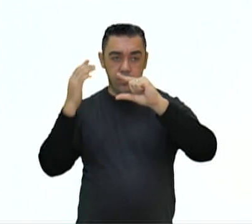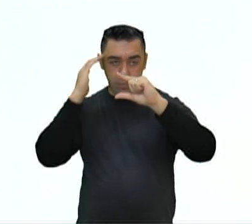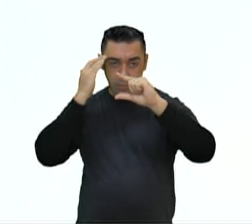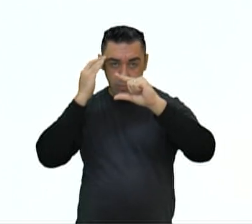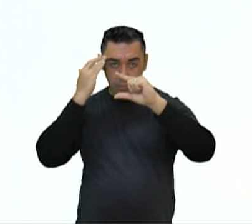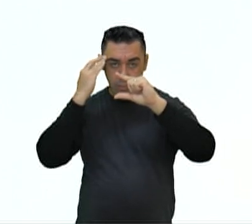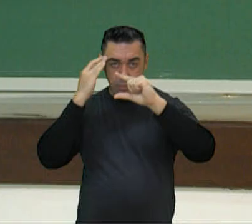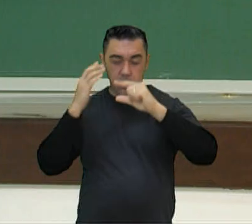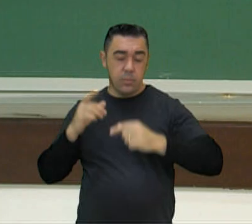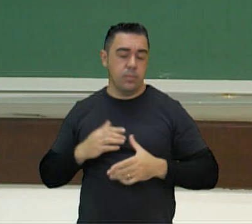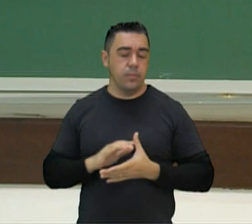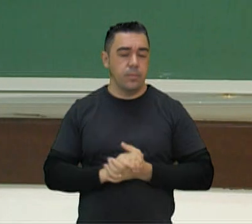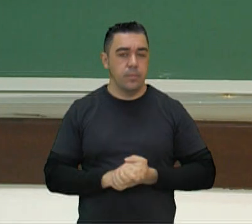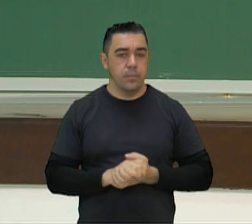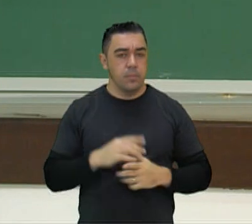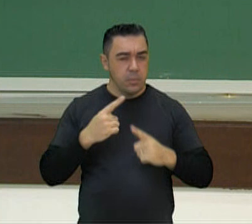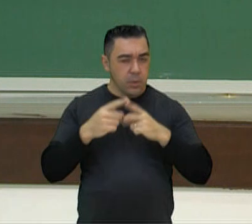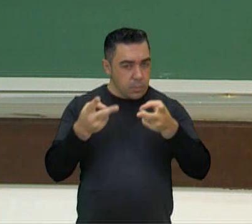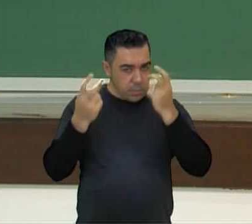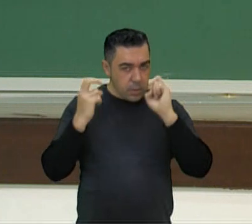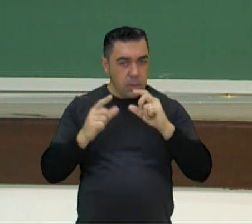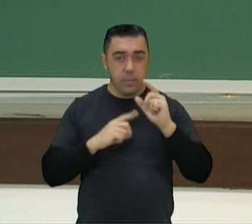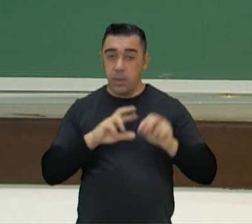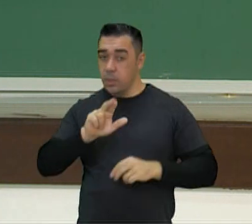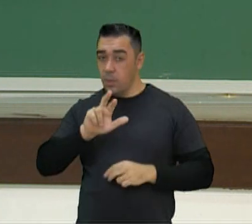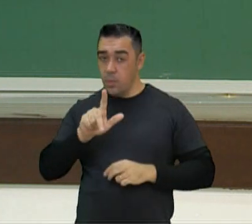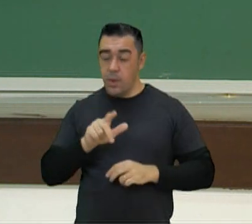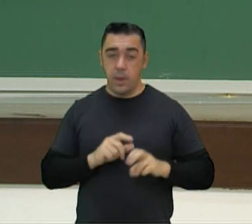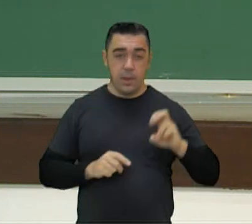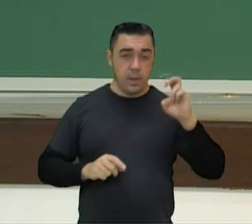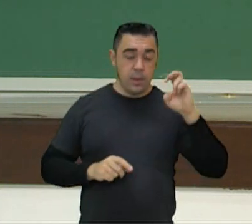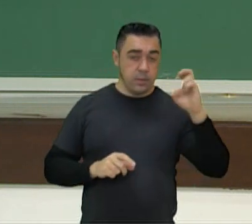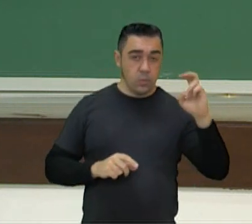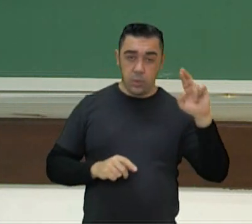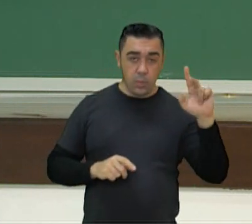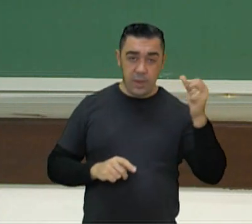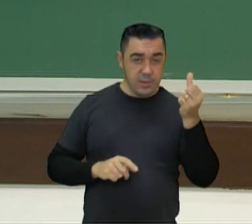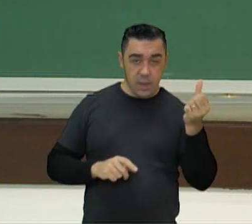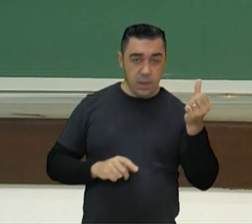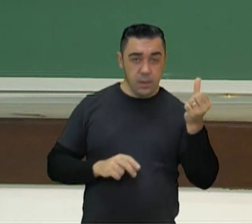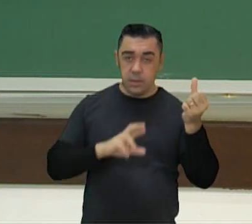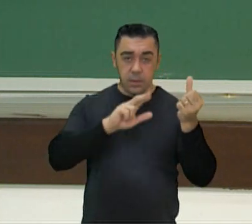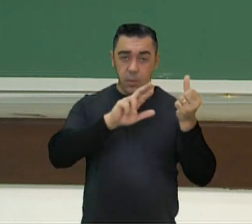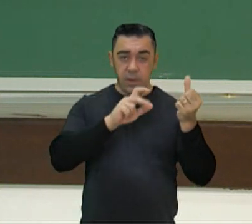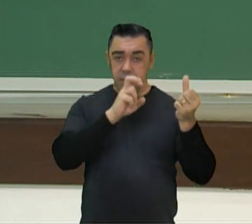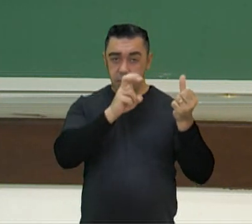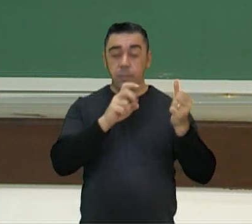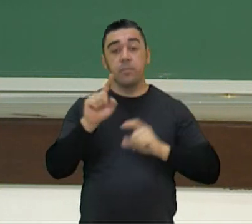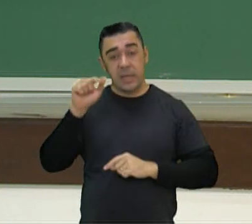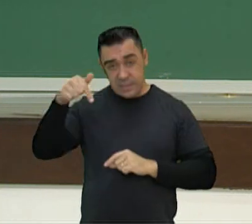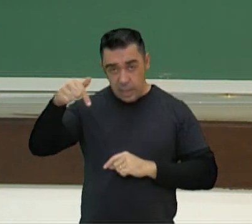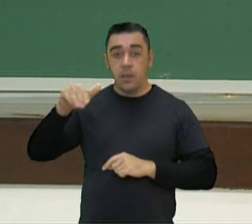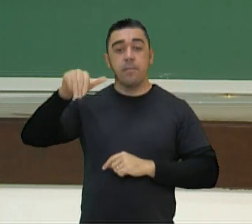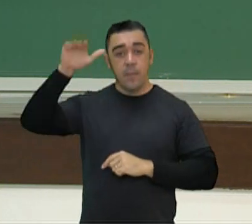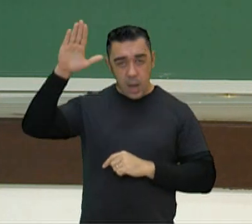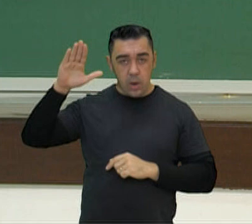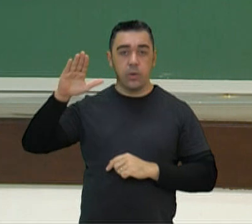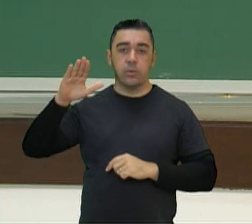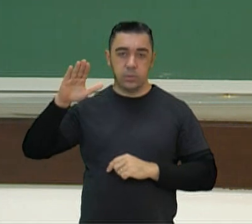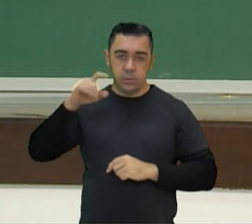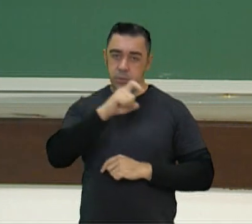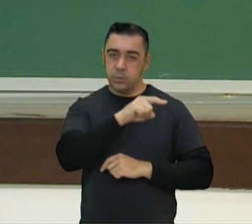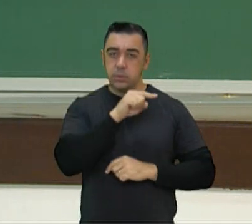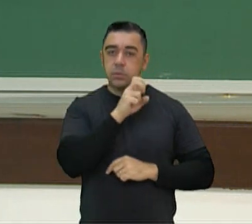7,1. Então, perceba que ela não é nem 6 e nem 5, mas 7 é maior do que o